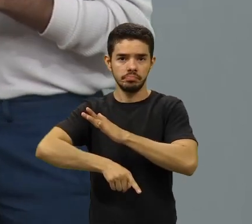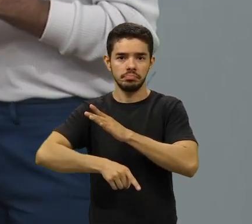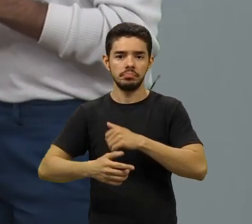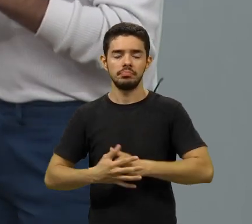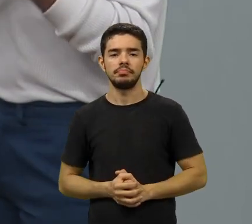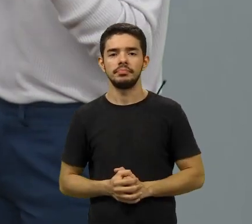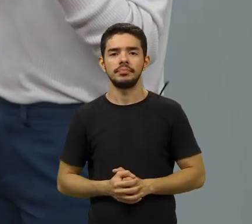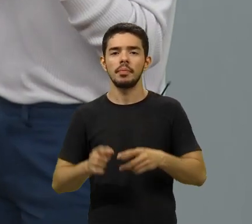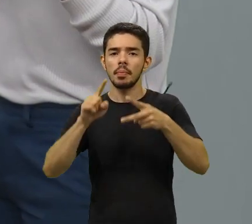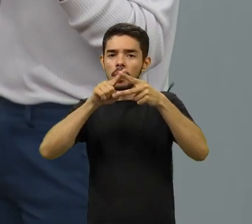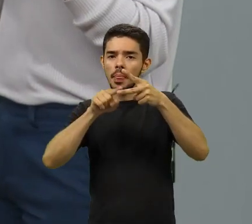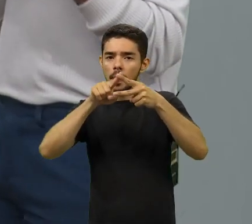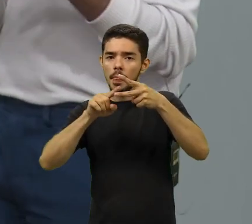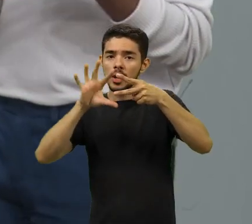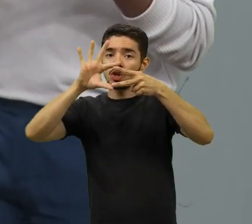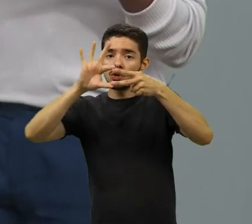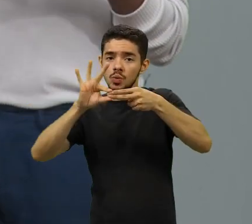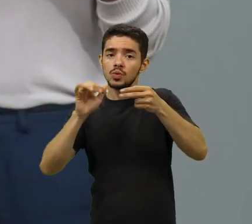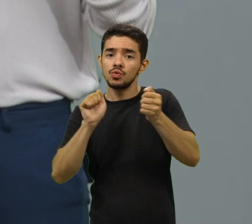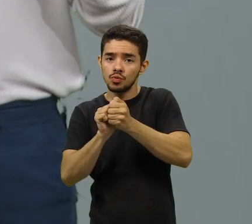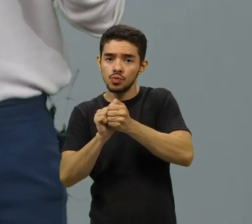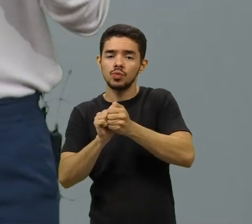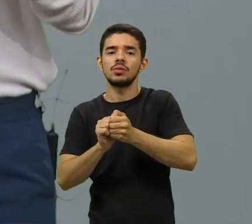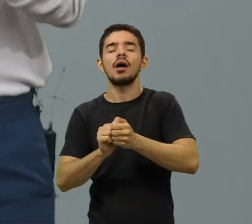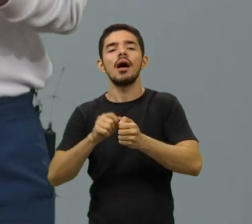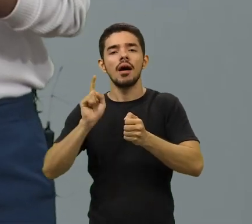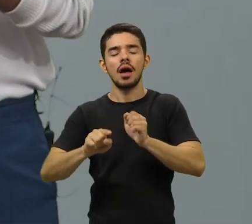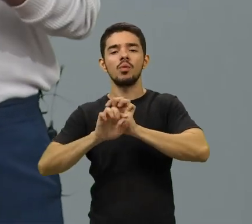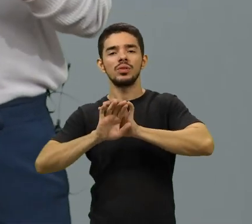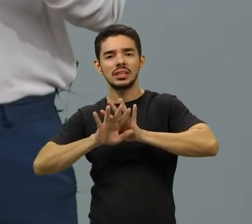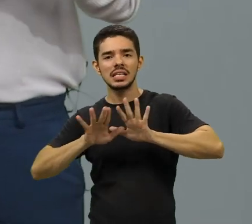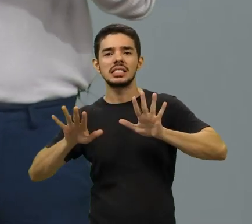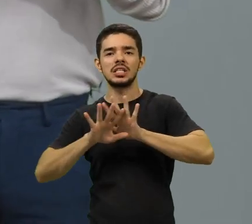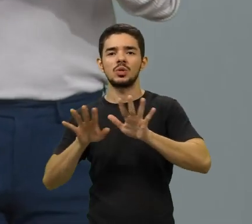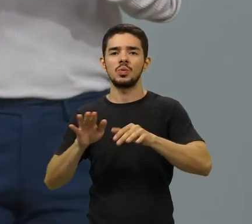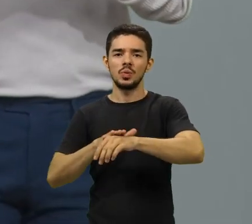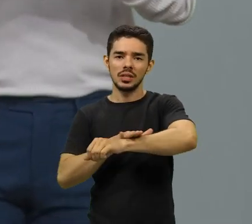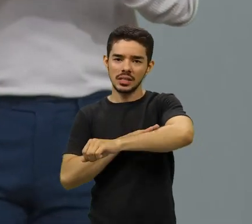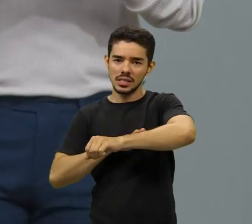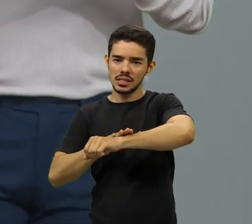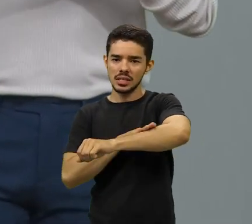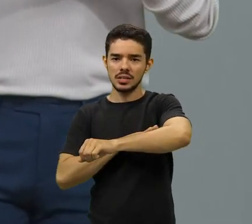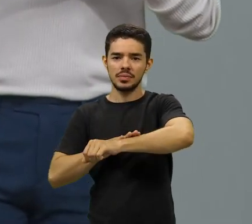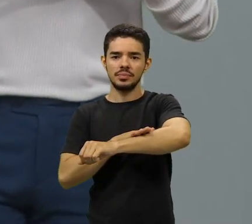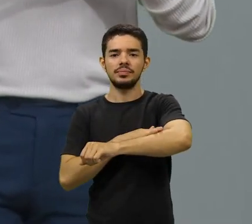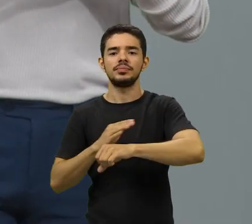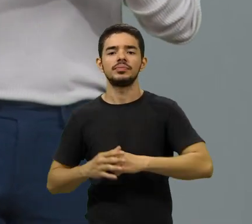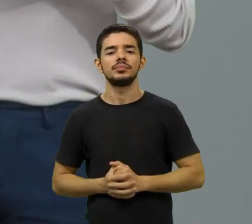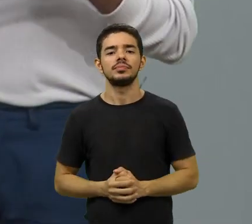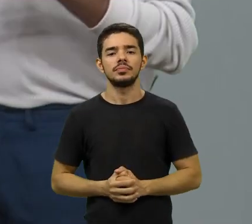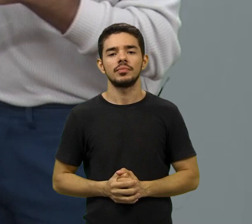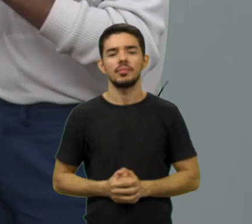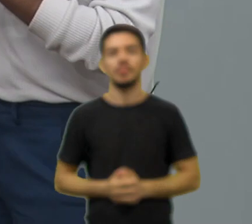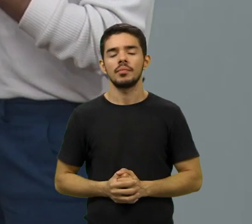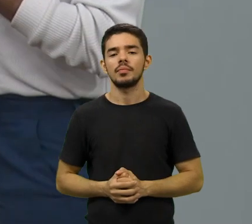dessa epiderme. Essas juntas formam o tecido, né? Cada uma tem um tecido, as duas juntas